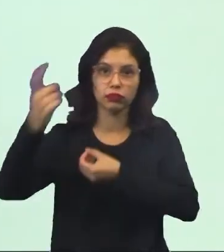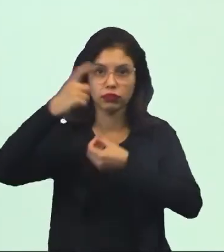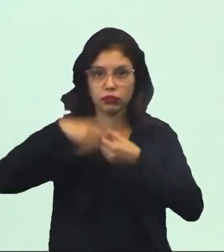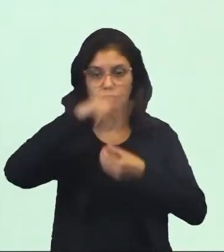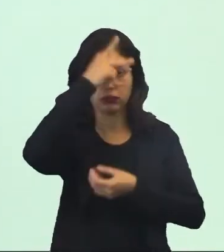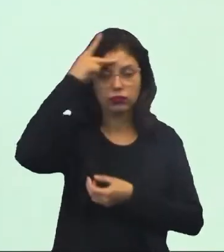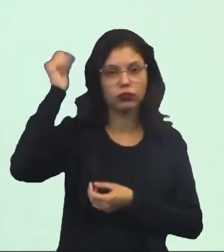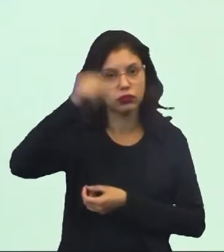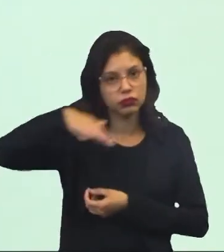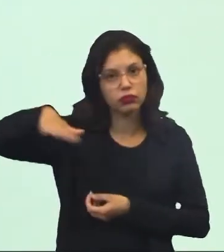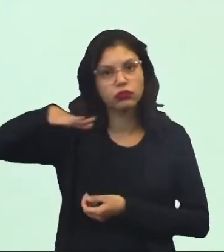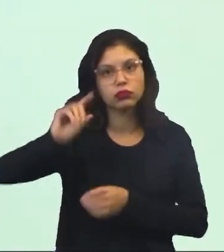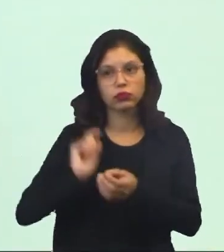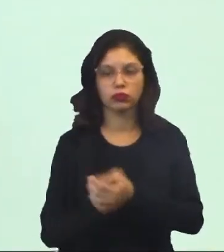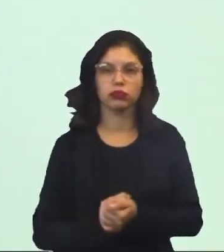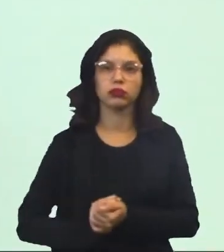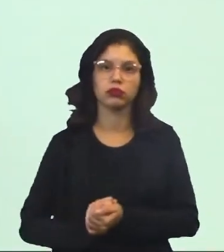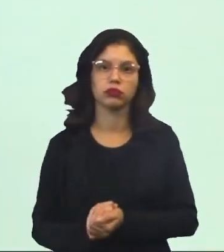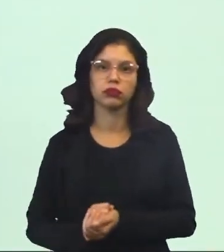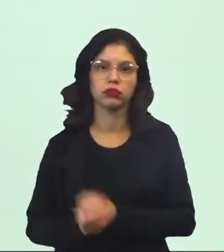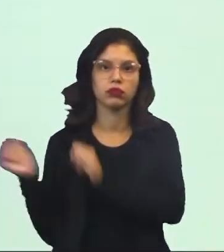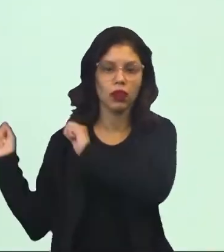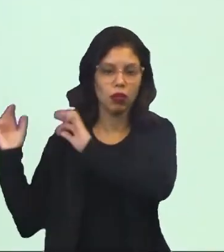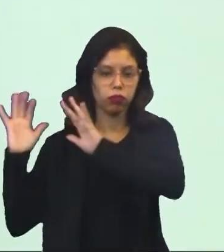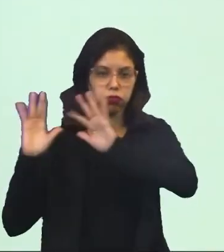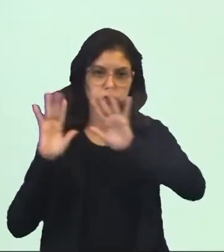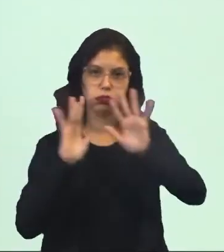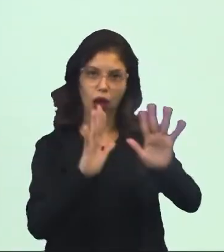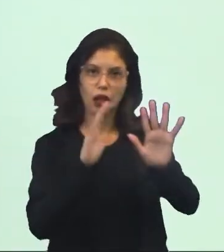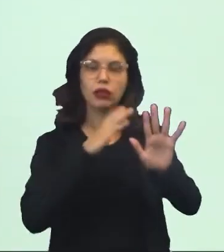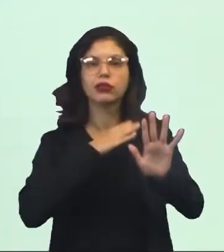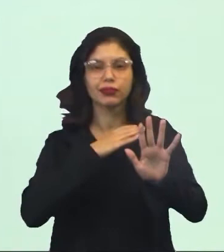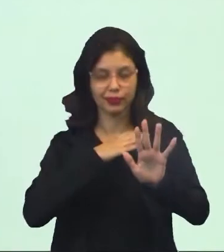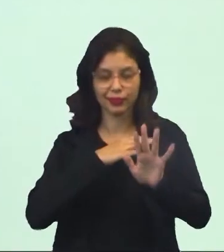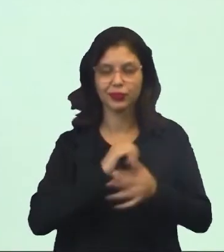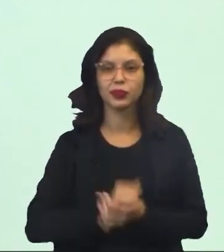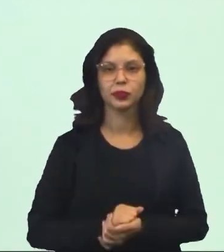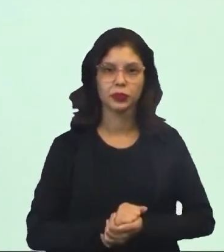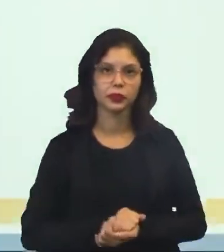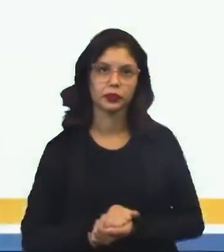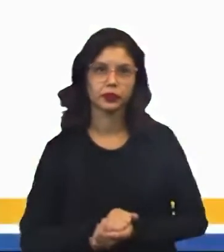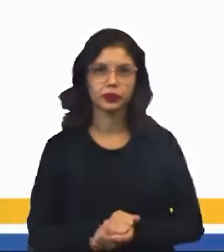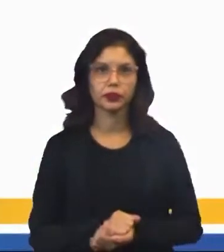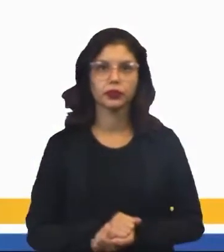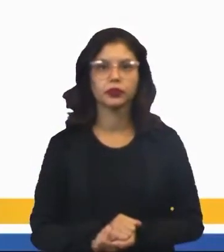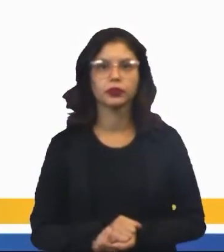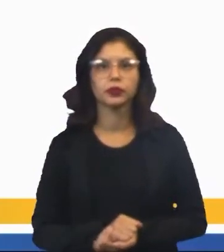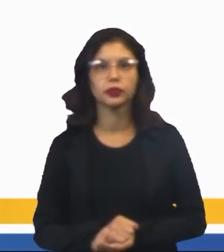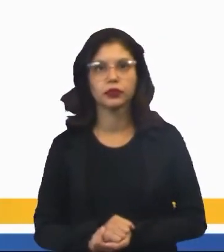de grande volume de pessoas para a cidade. Vamos então avançar.